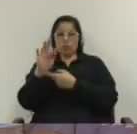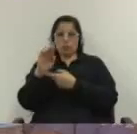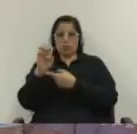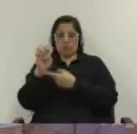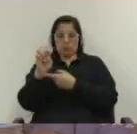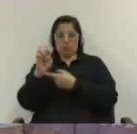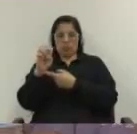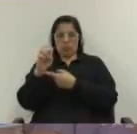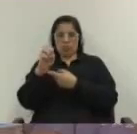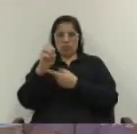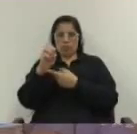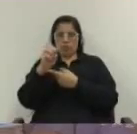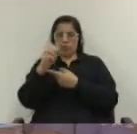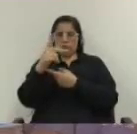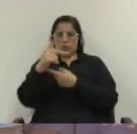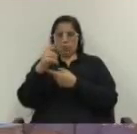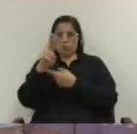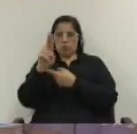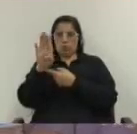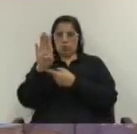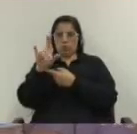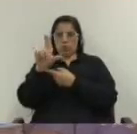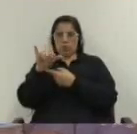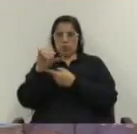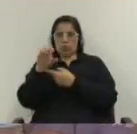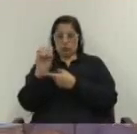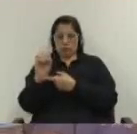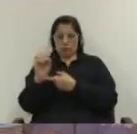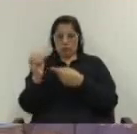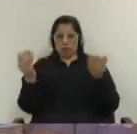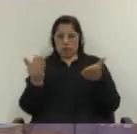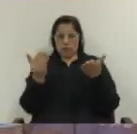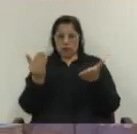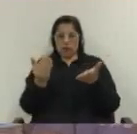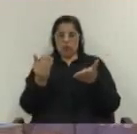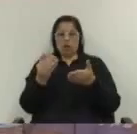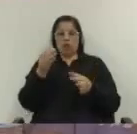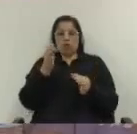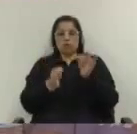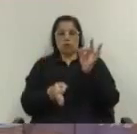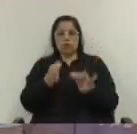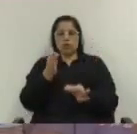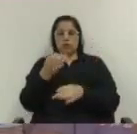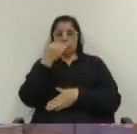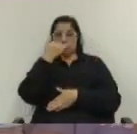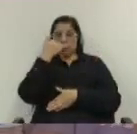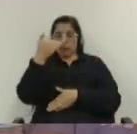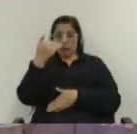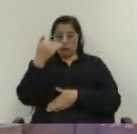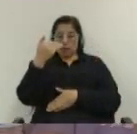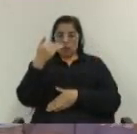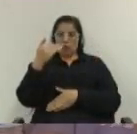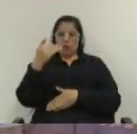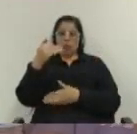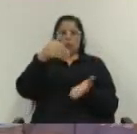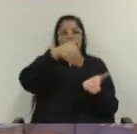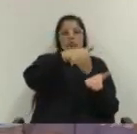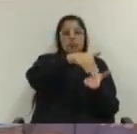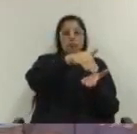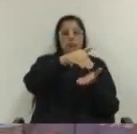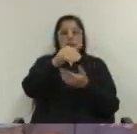de 660 mil, a Justiça pediu o afastamento do secretário de Administração, Tércio Garcia, por entender que ele